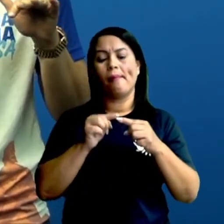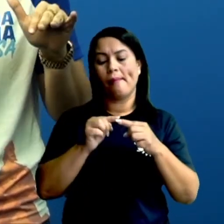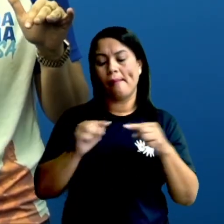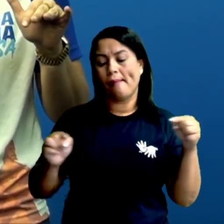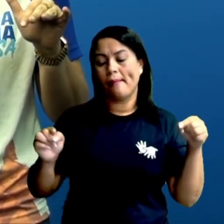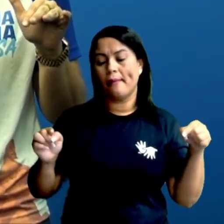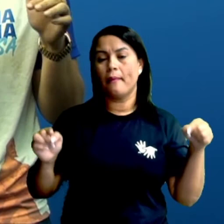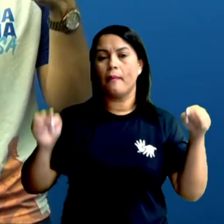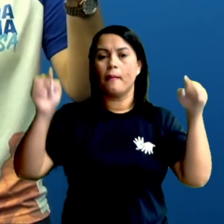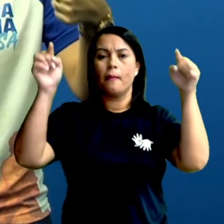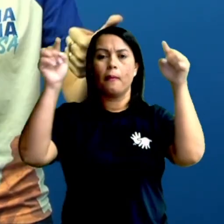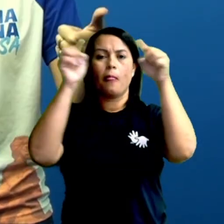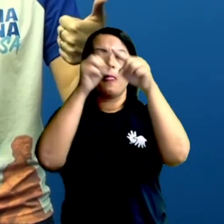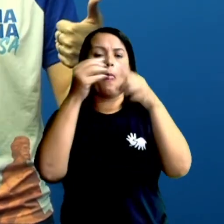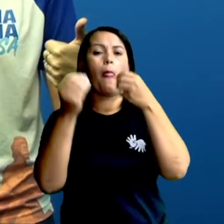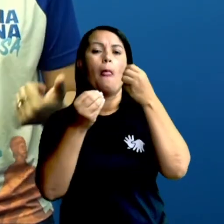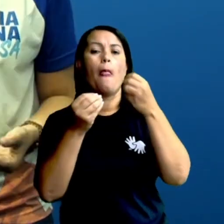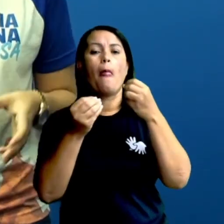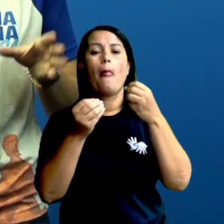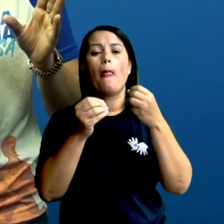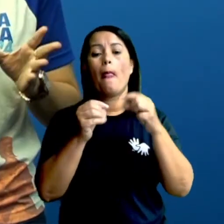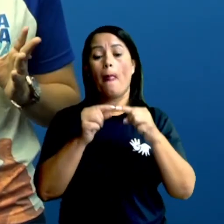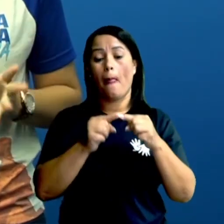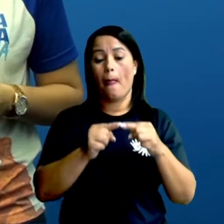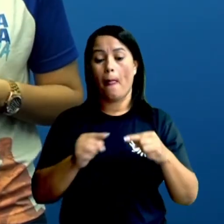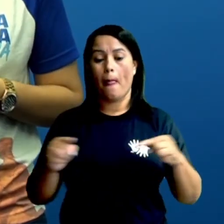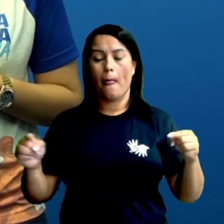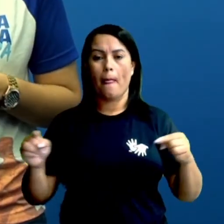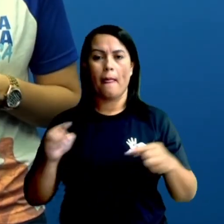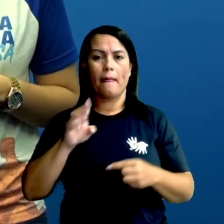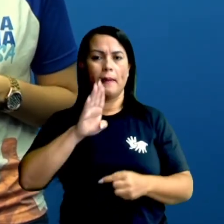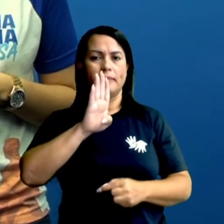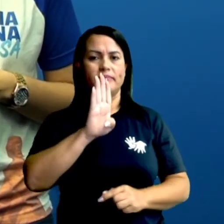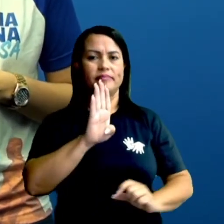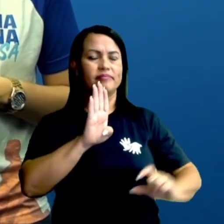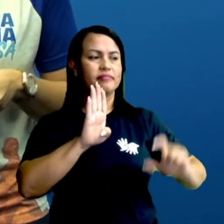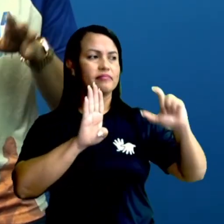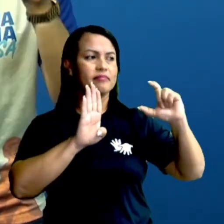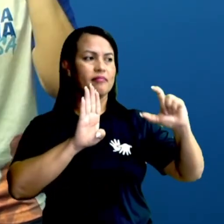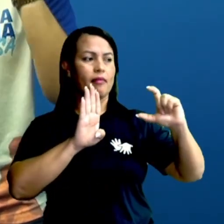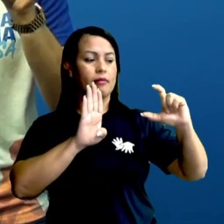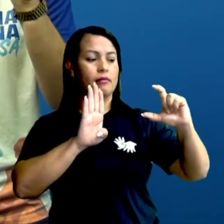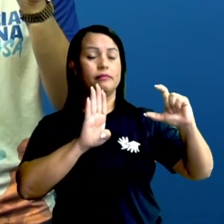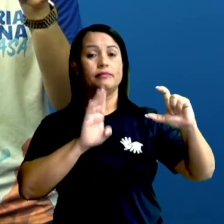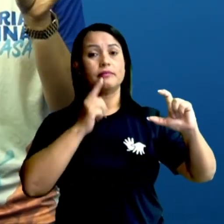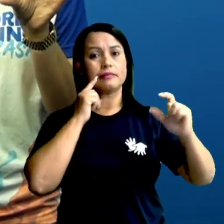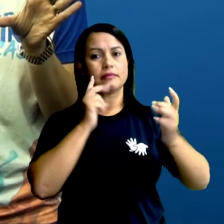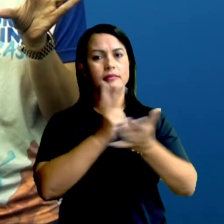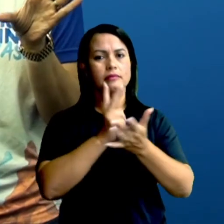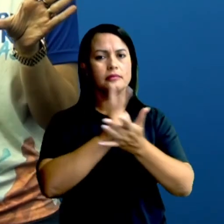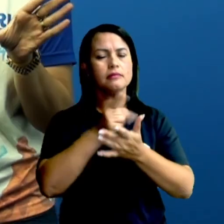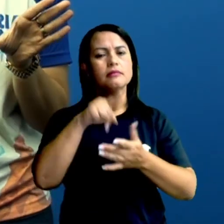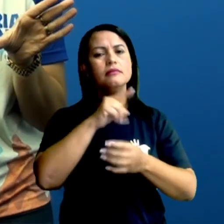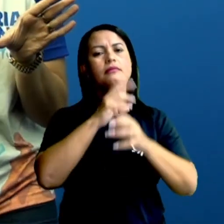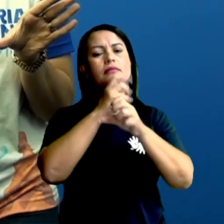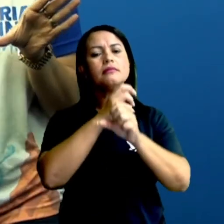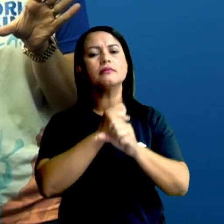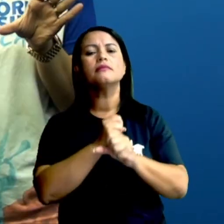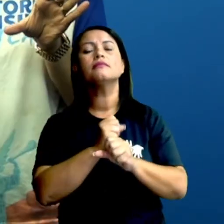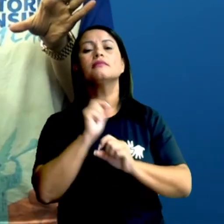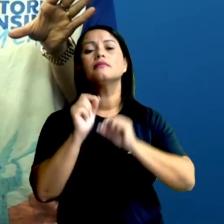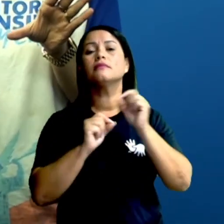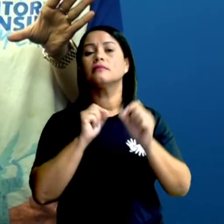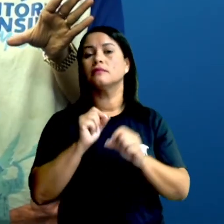menor, eu faço o seguinte. Para a base maior, eu uso um B maiúsculo, tá? Então, toda vez que você for calcular a